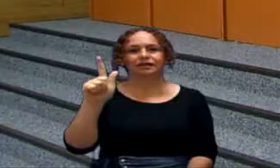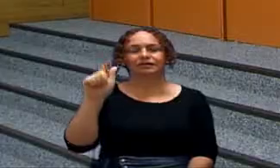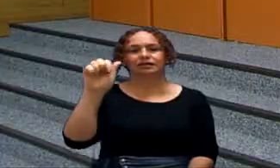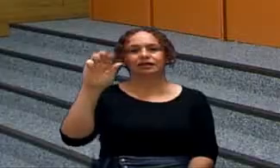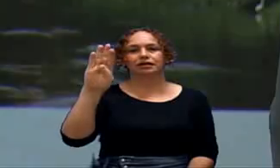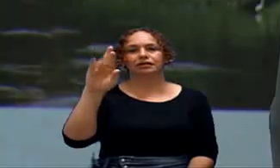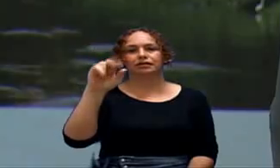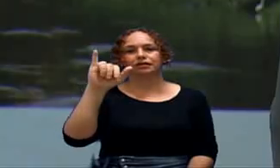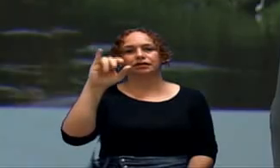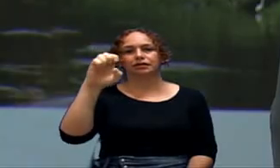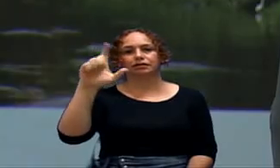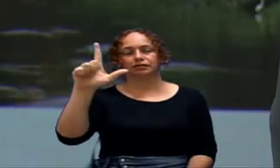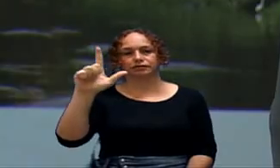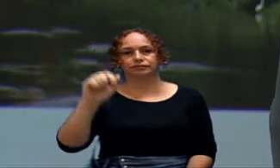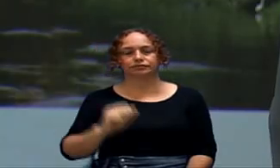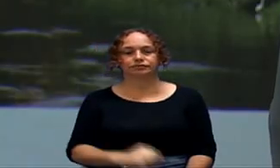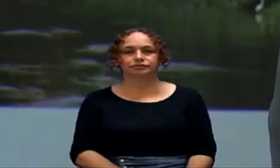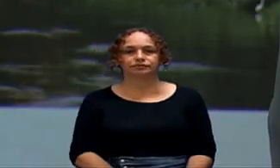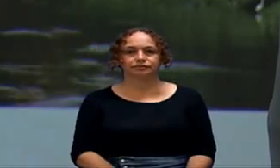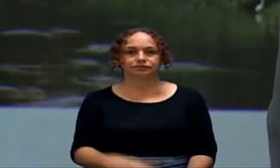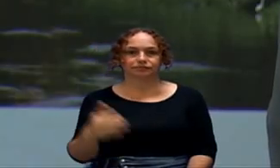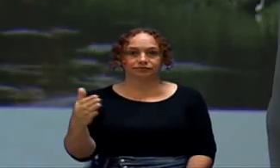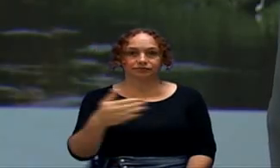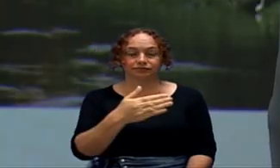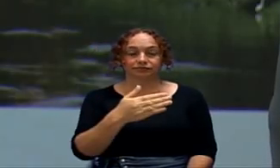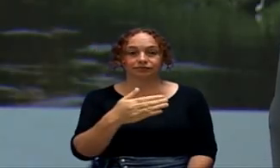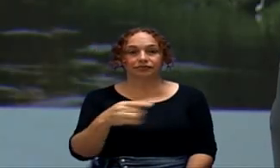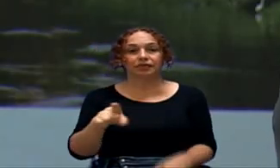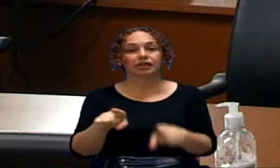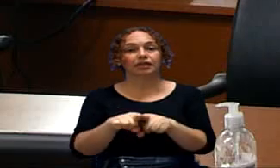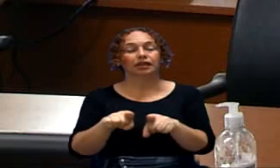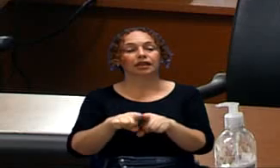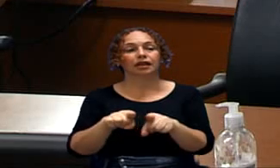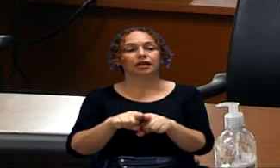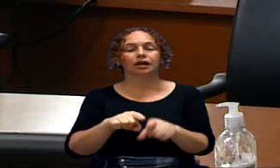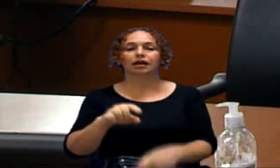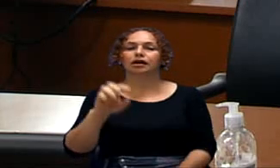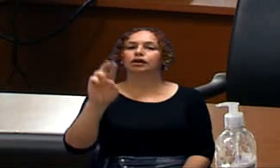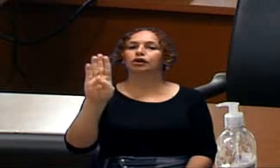Bruno Minoro Muricava, munícipe.